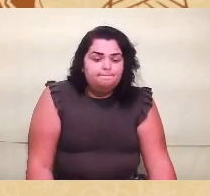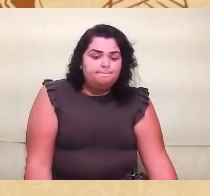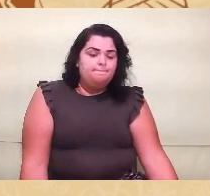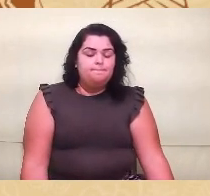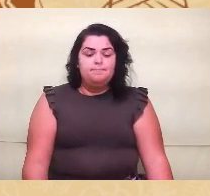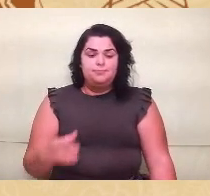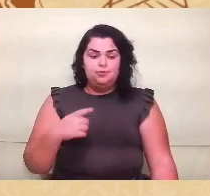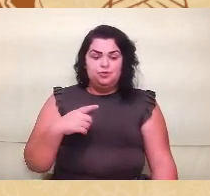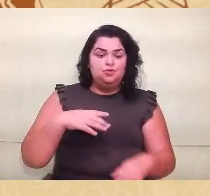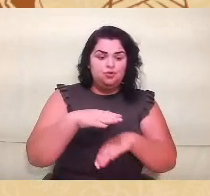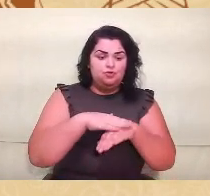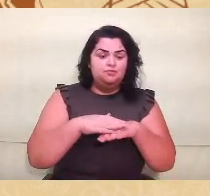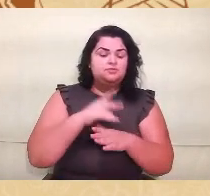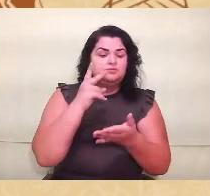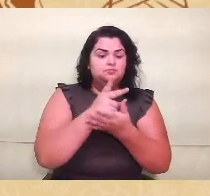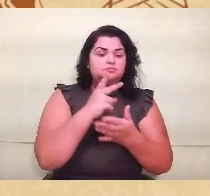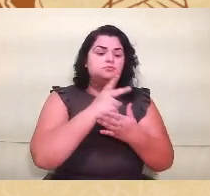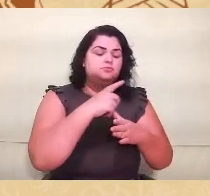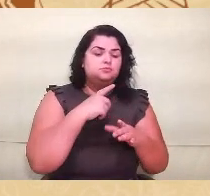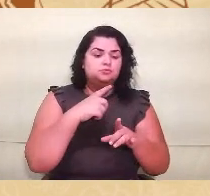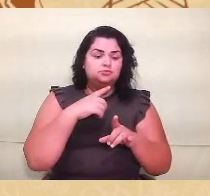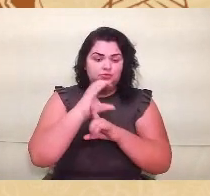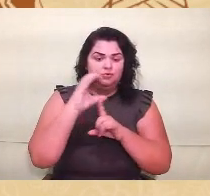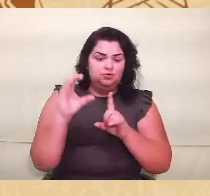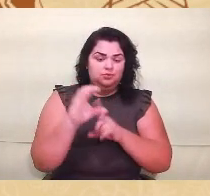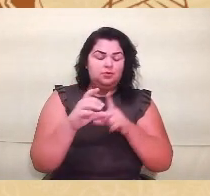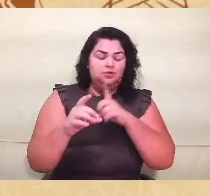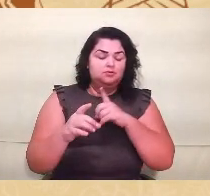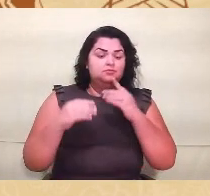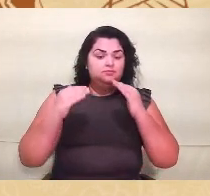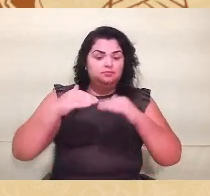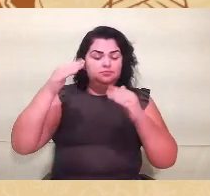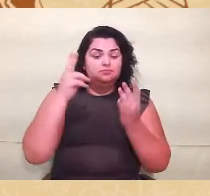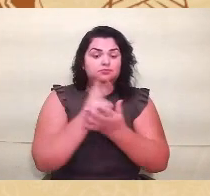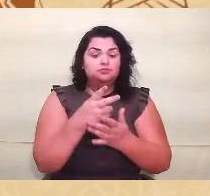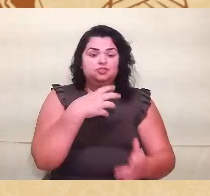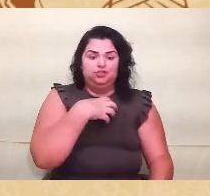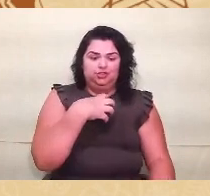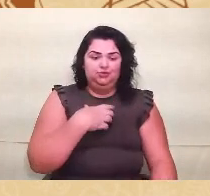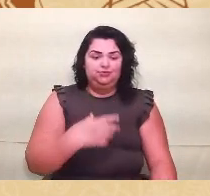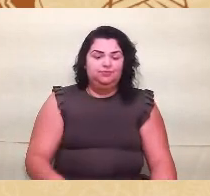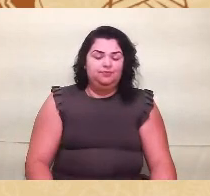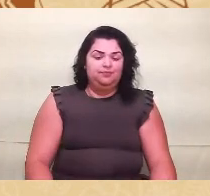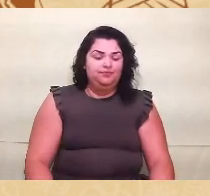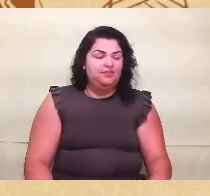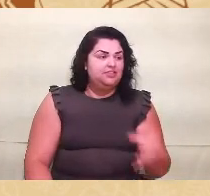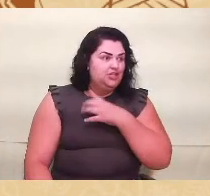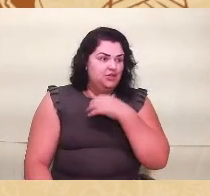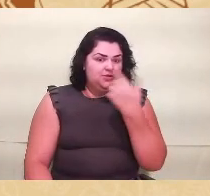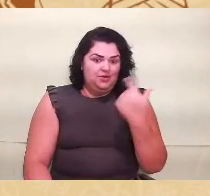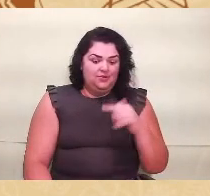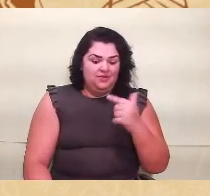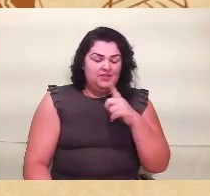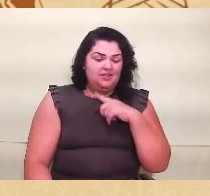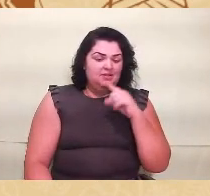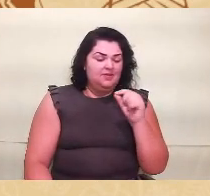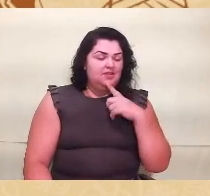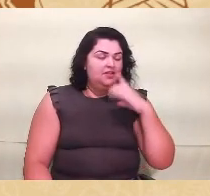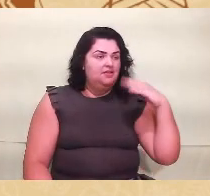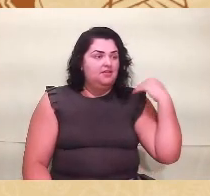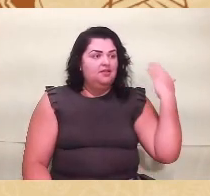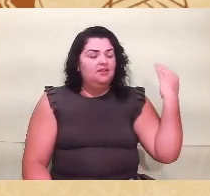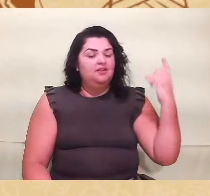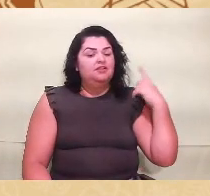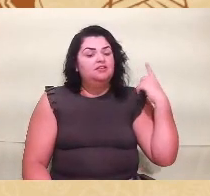vivendo na comunidade até ele se acertar, se tomar jeito, né? Se não tomar jeito, a tendência é tirá-lo